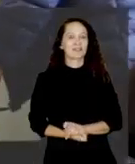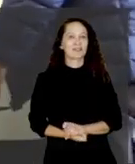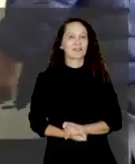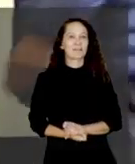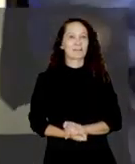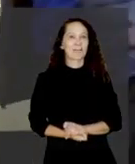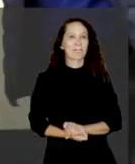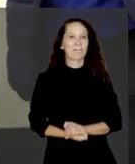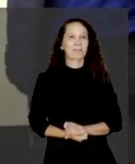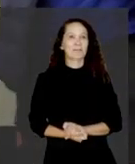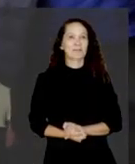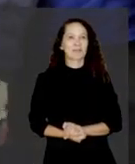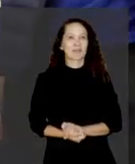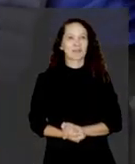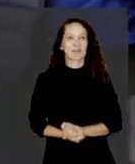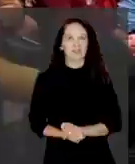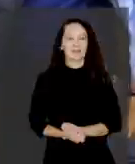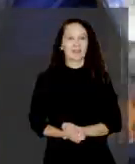Presidente Lula,